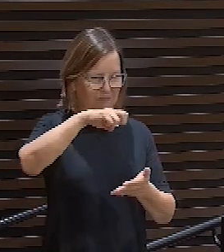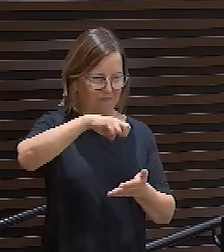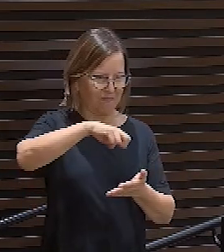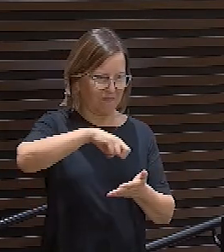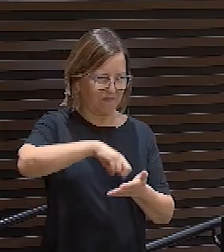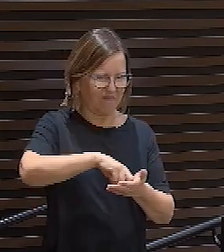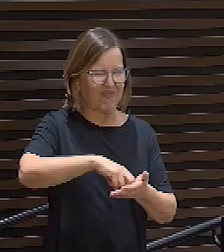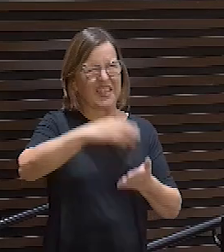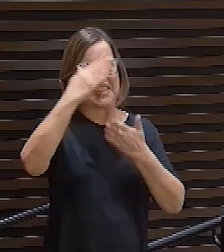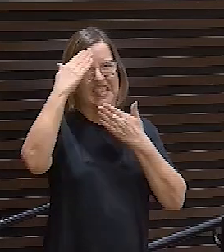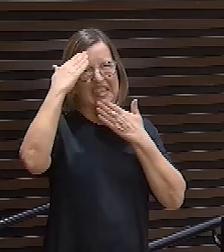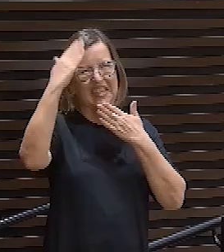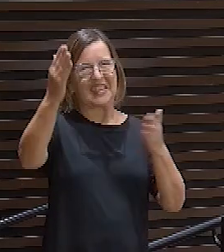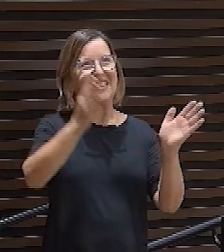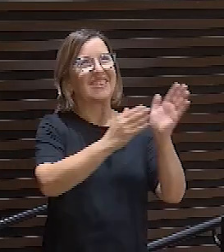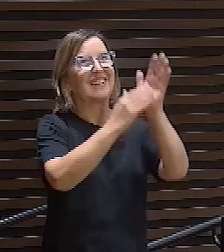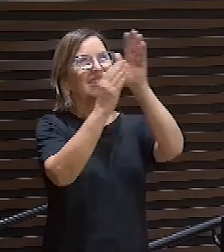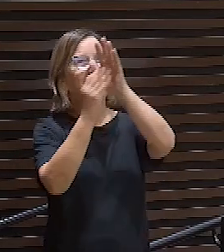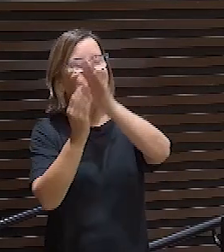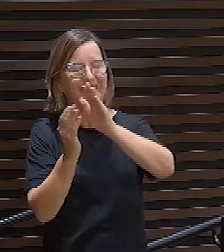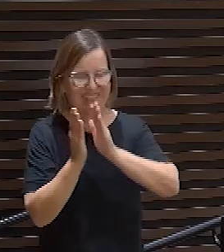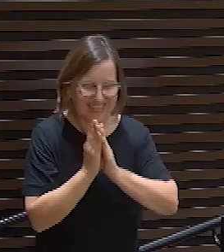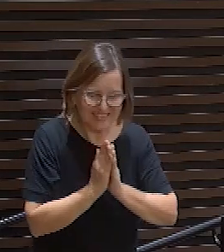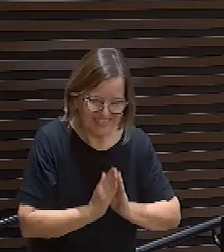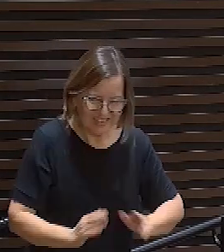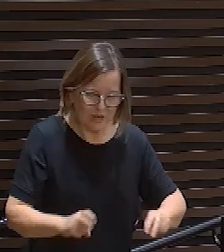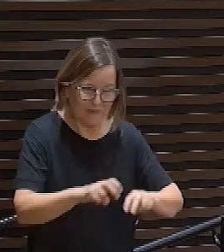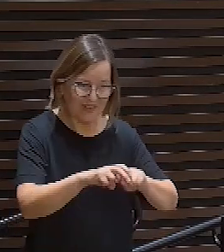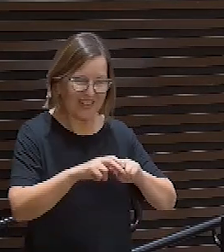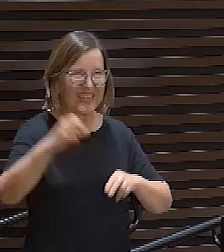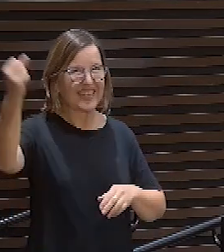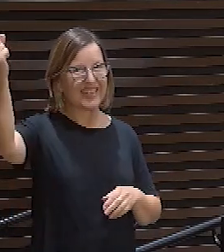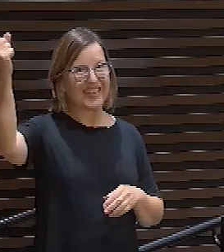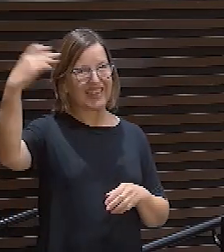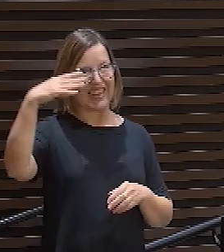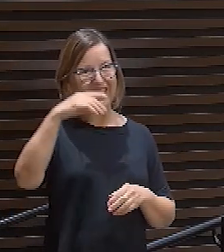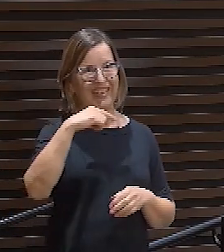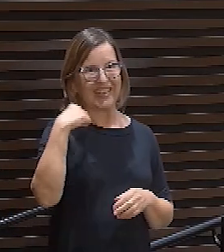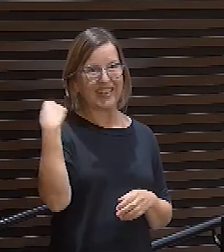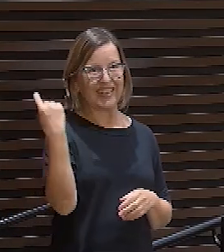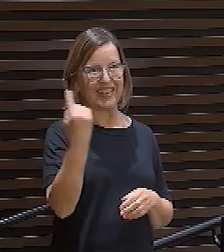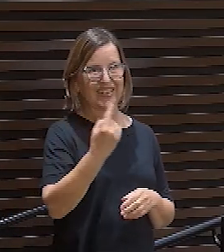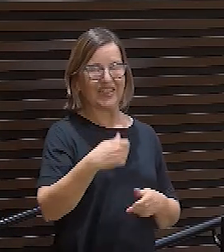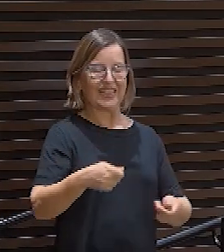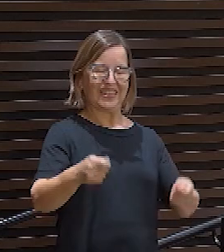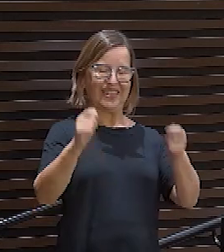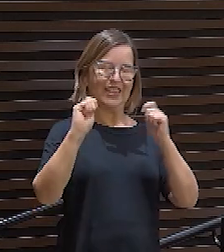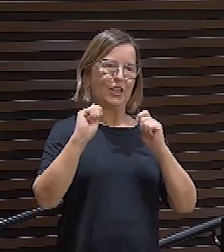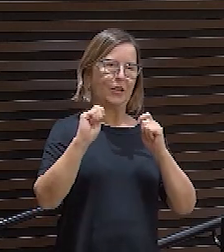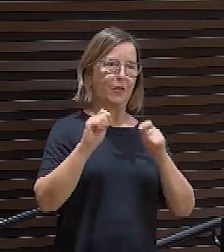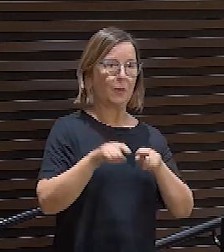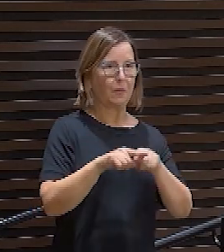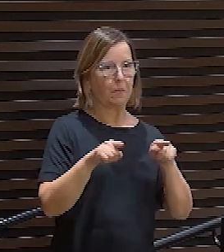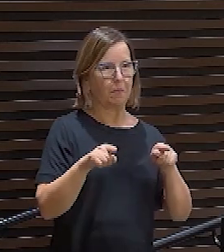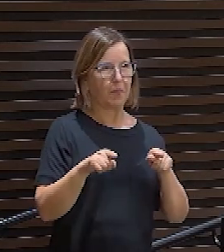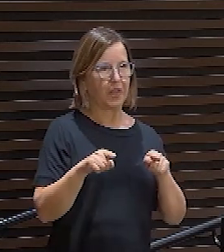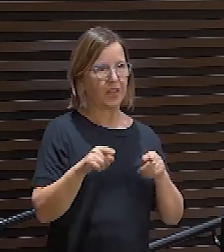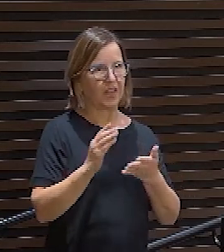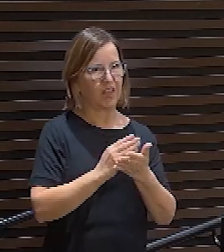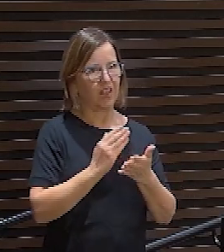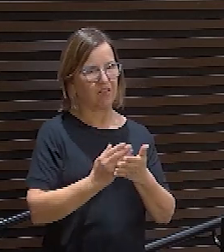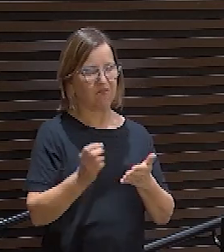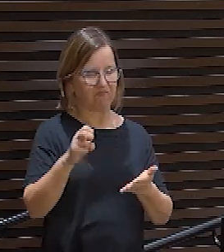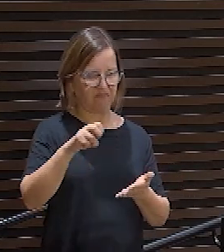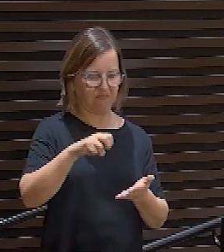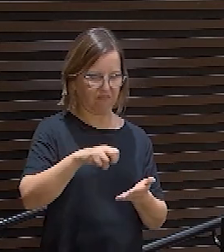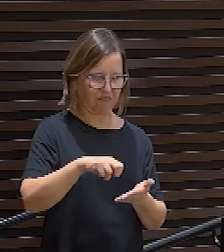gratidão, em louvor e adoração, por causa da graça que nos foi derramada. Mas alguns se dobrarão porque terão